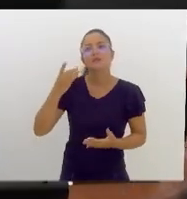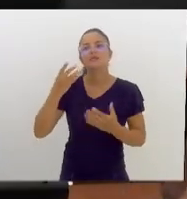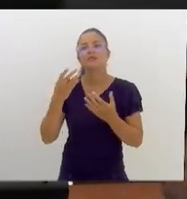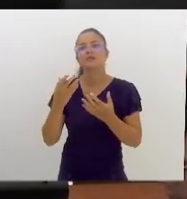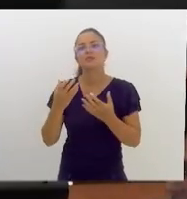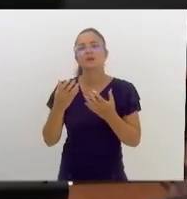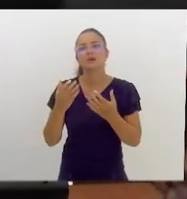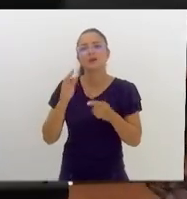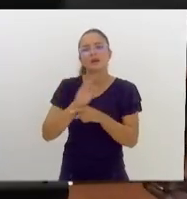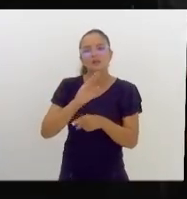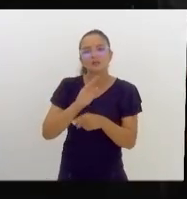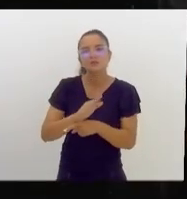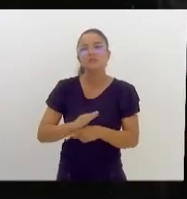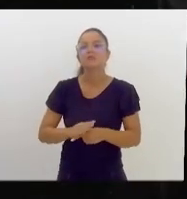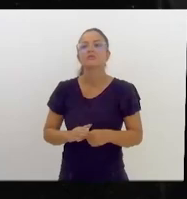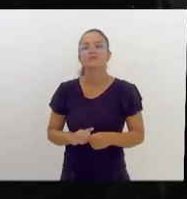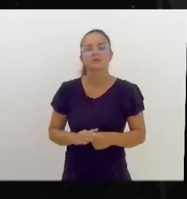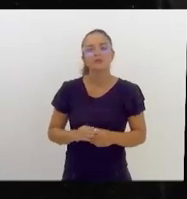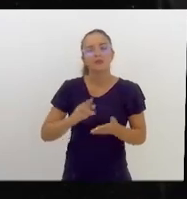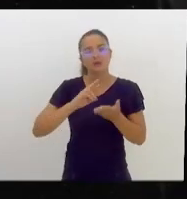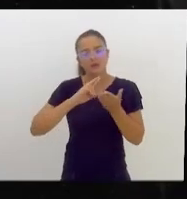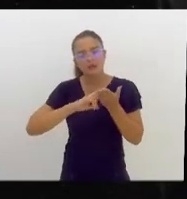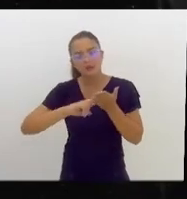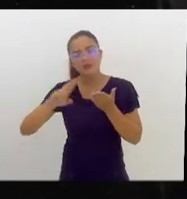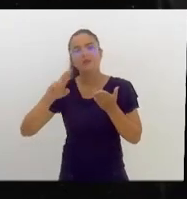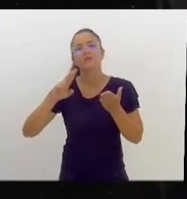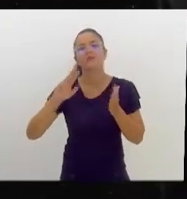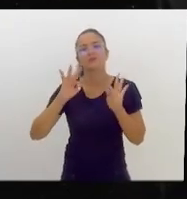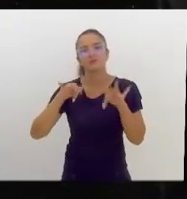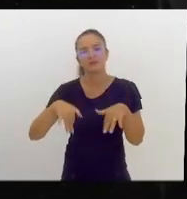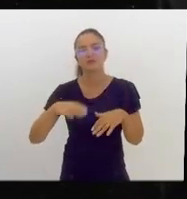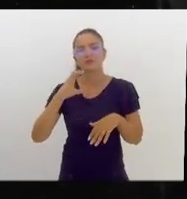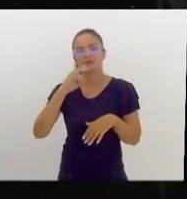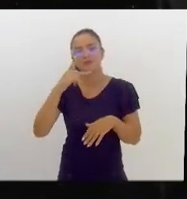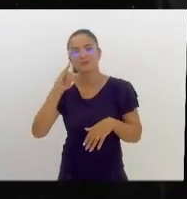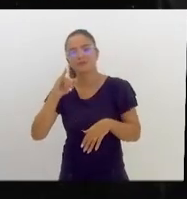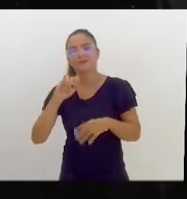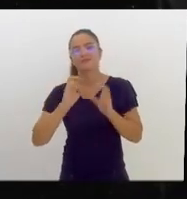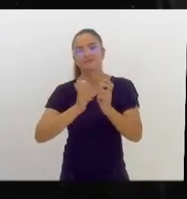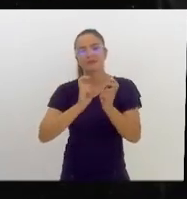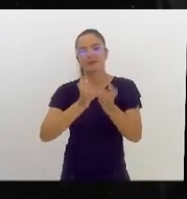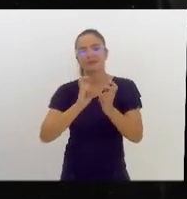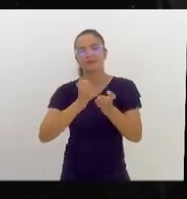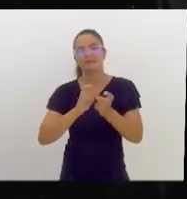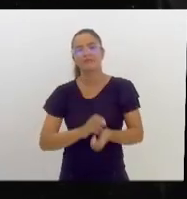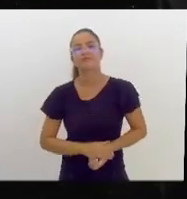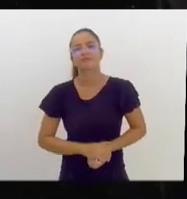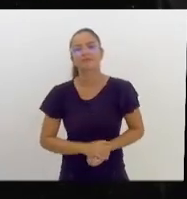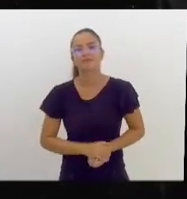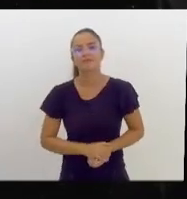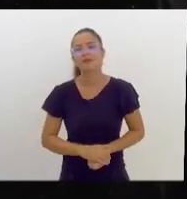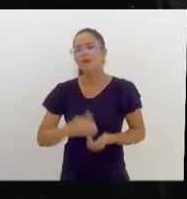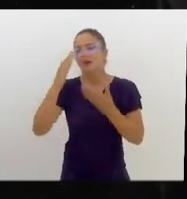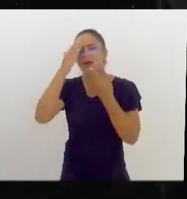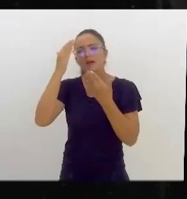ao relatório final da CPI dos trens. Como foi apelidada a CPI dos trens? Agradecer imensamente, que foi uma CPI